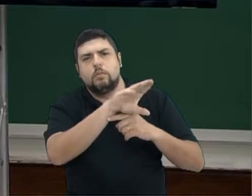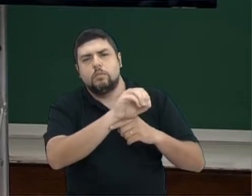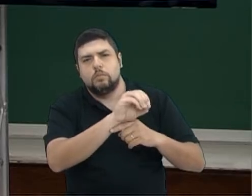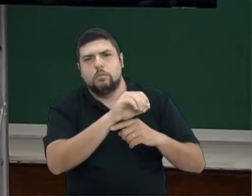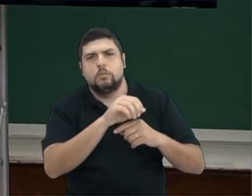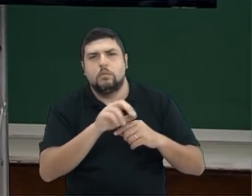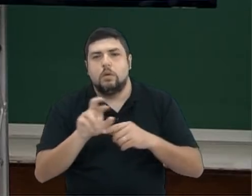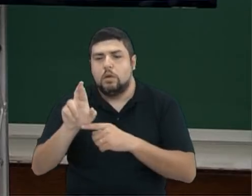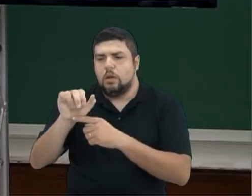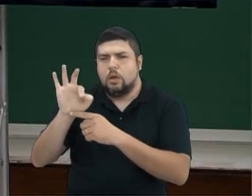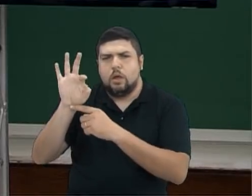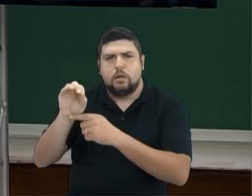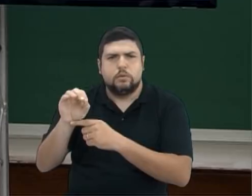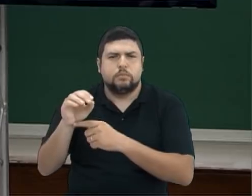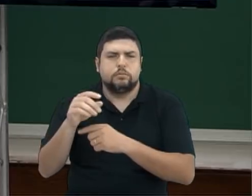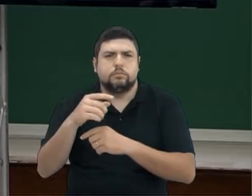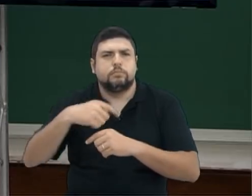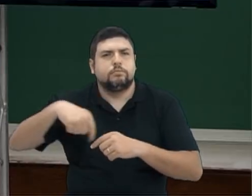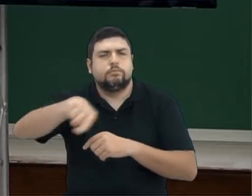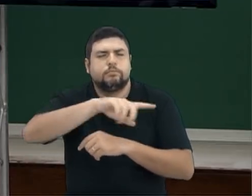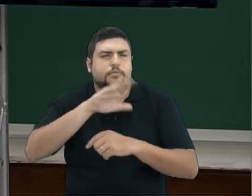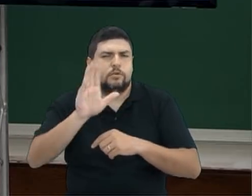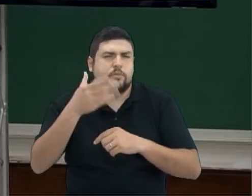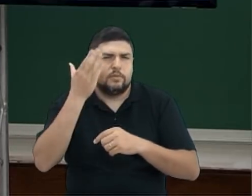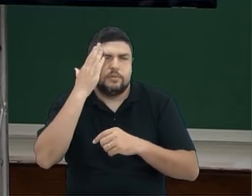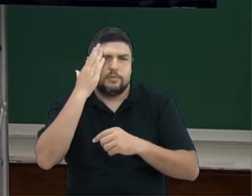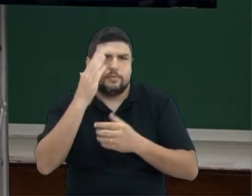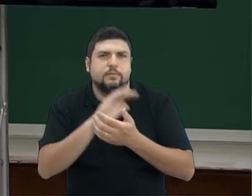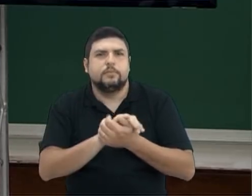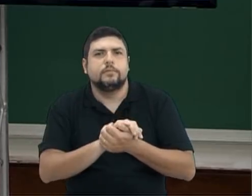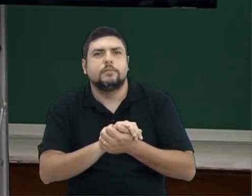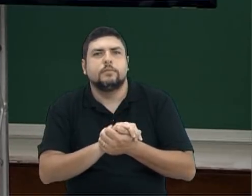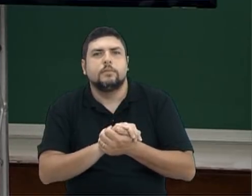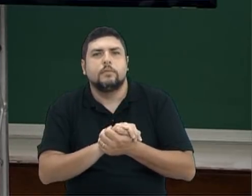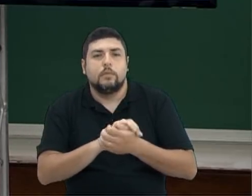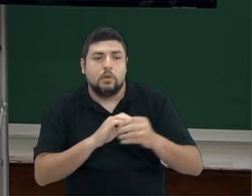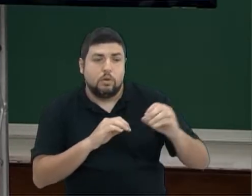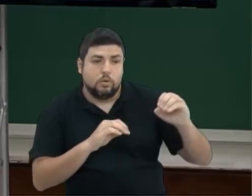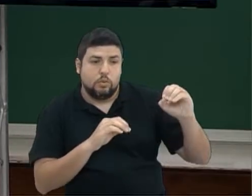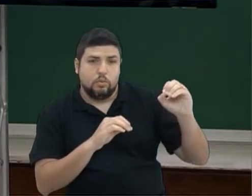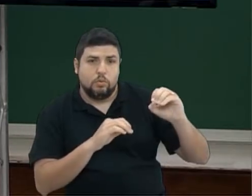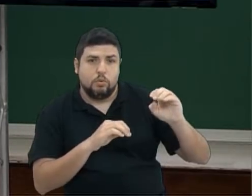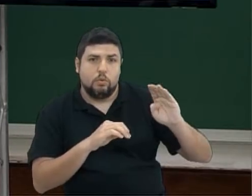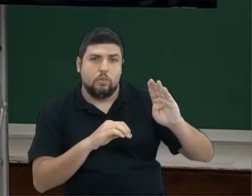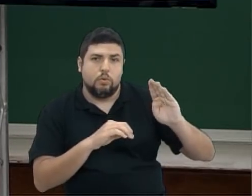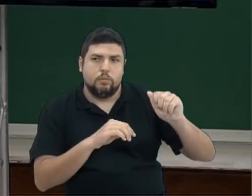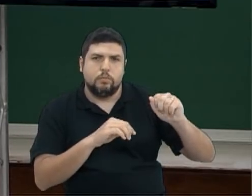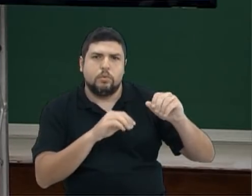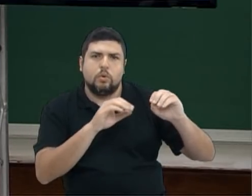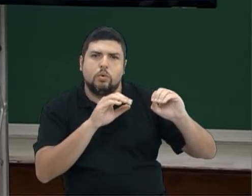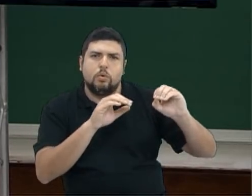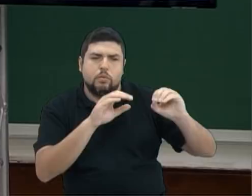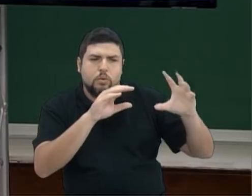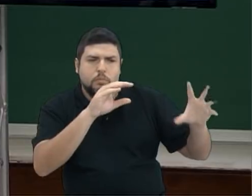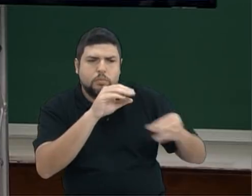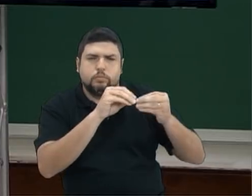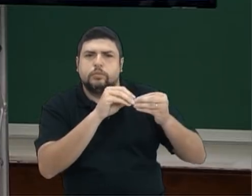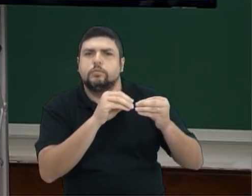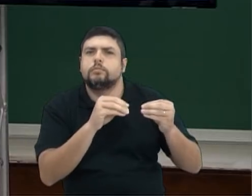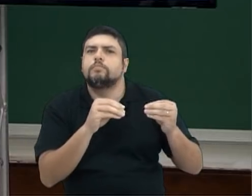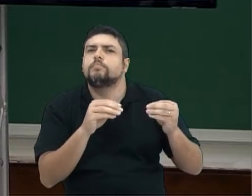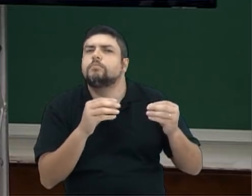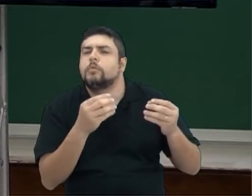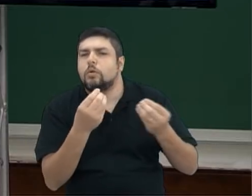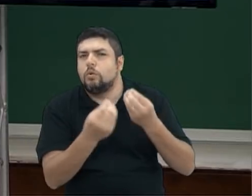para nós, no dia a dia usamos muito tranquilamente. O caso oblíquo, ele é um uso mais problemático, tá? Apesar de